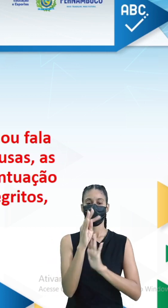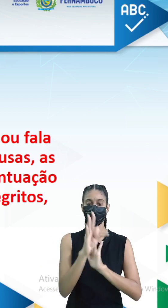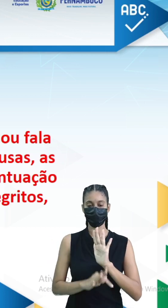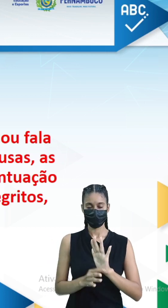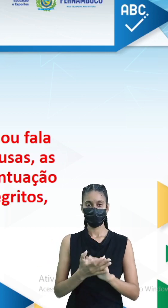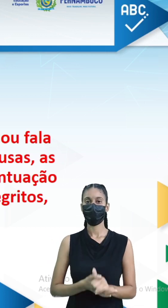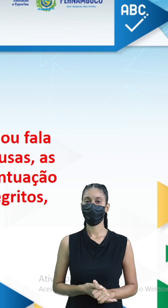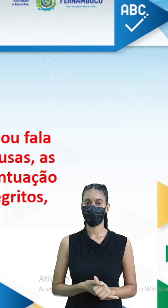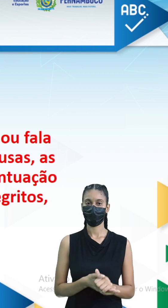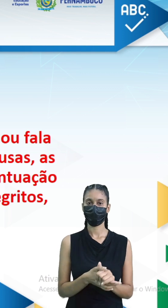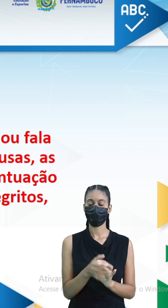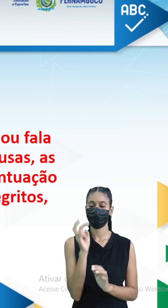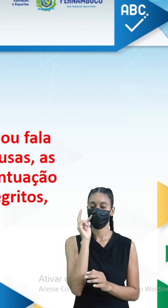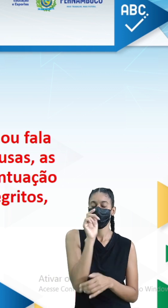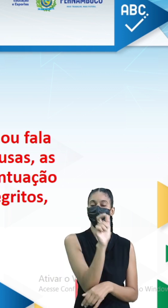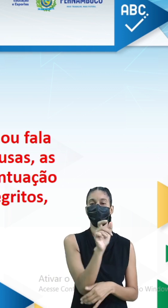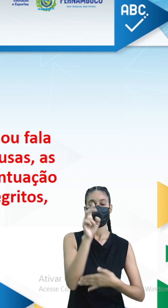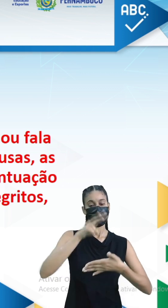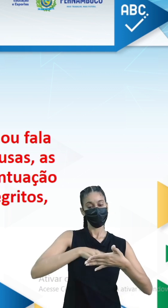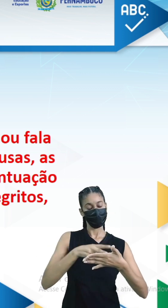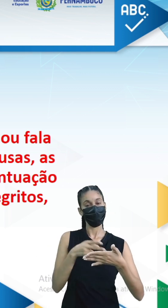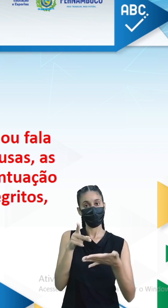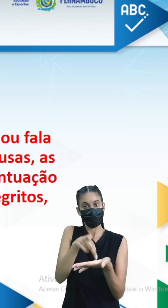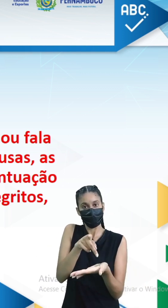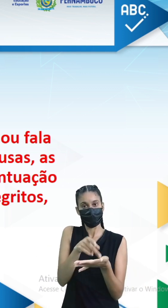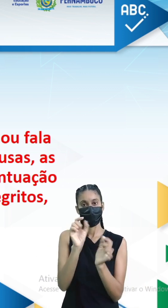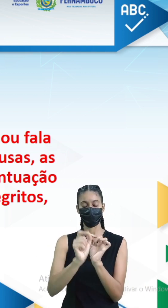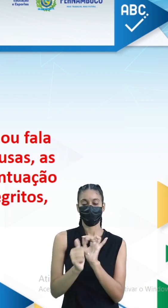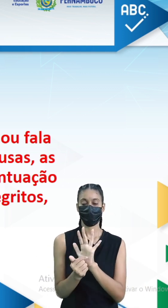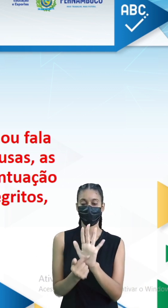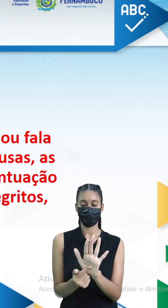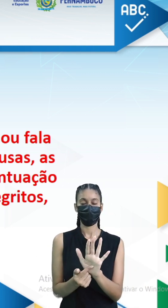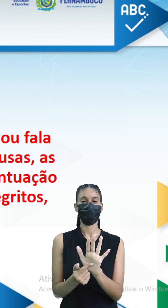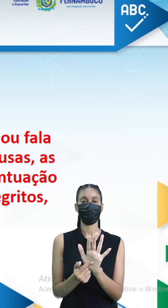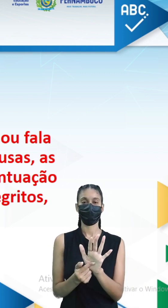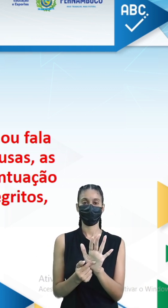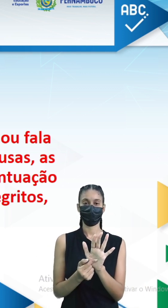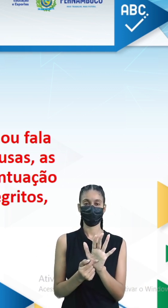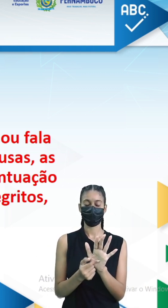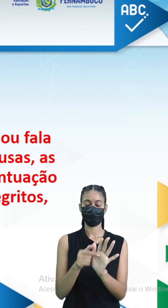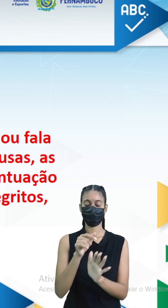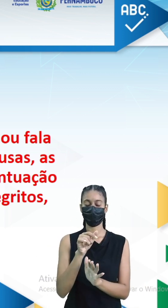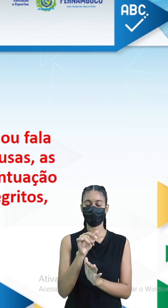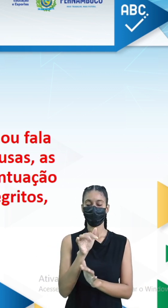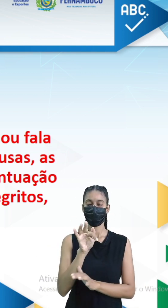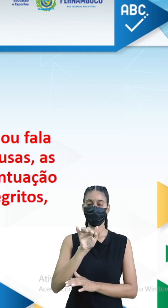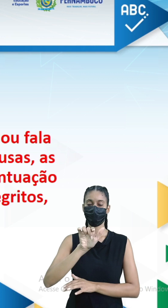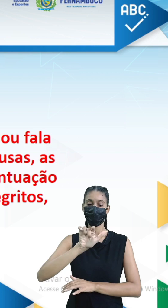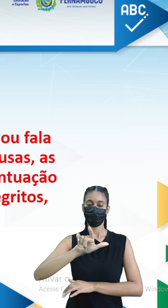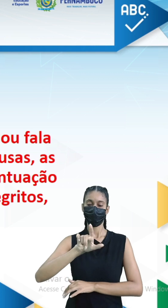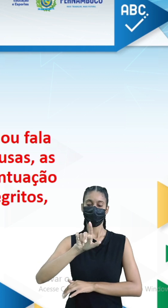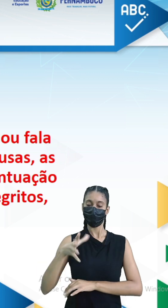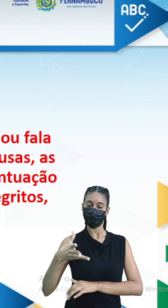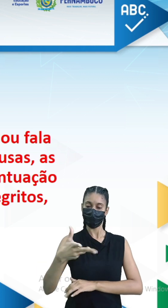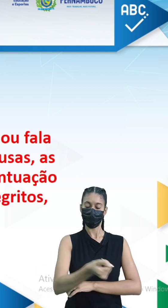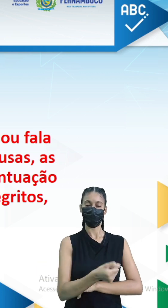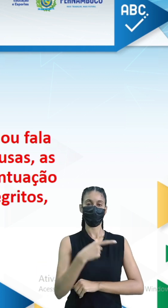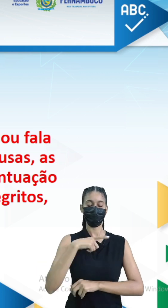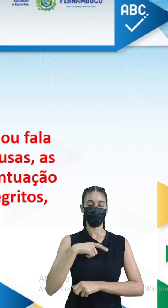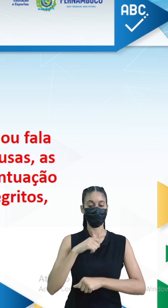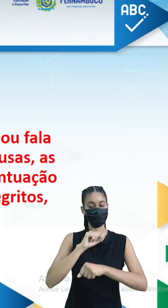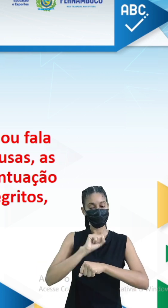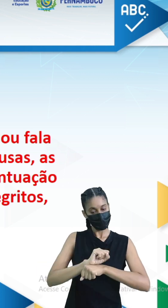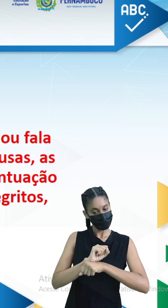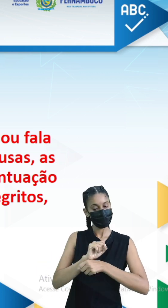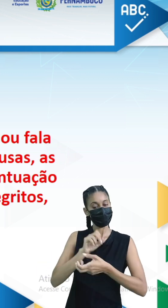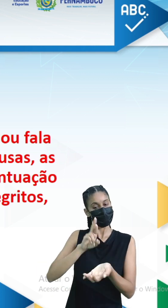texto por meio de uma leitura ou fala expressiva, fluente, que respeita o ritmo, as pausas,